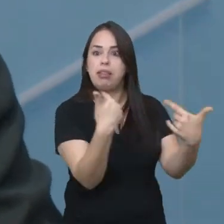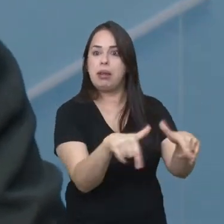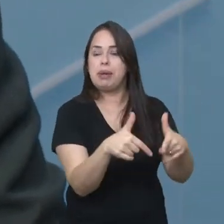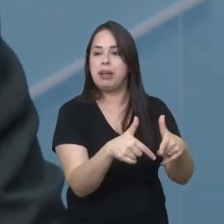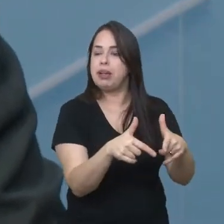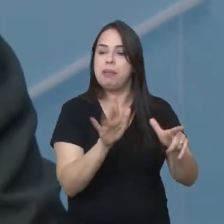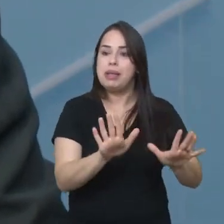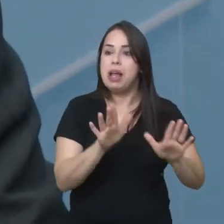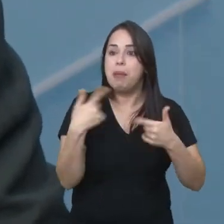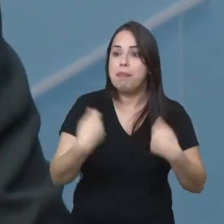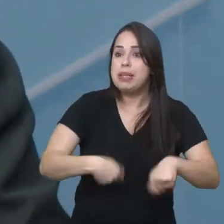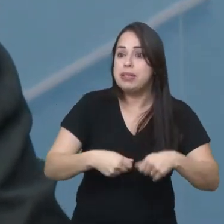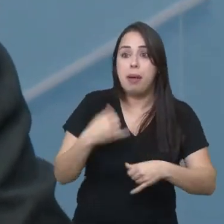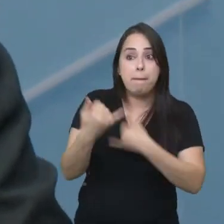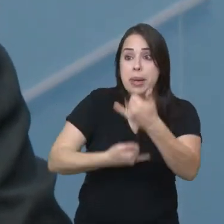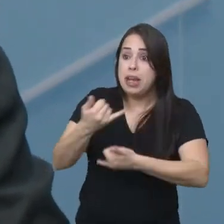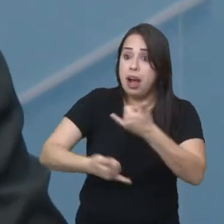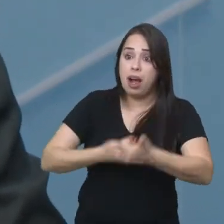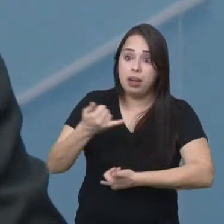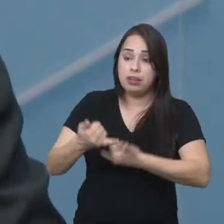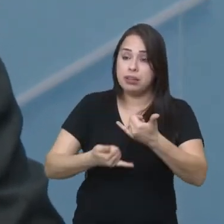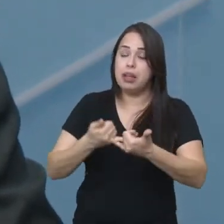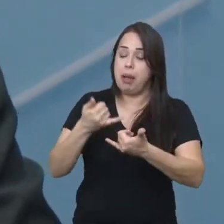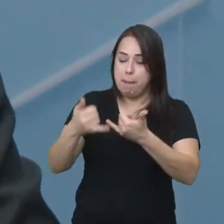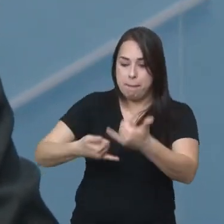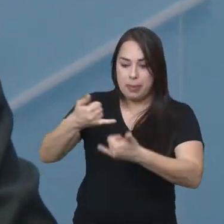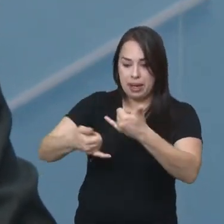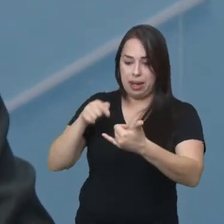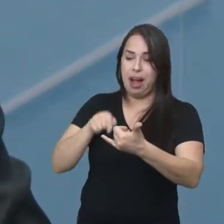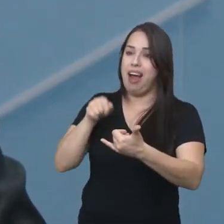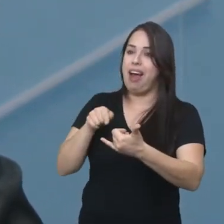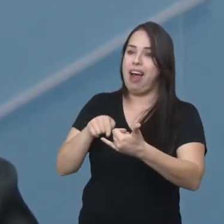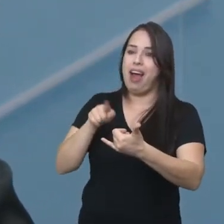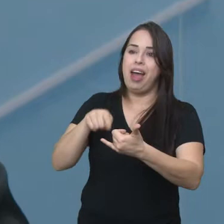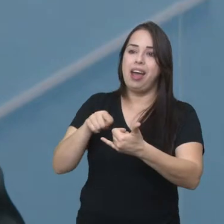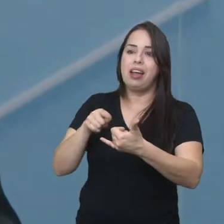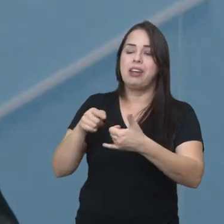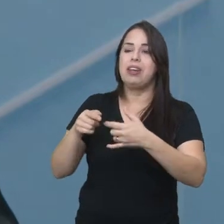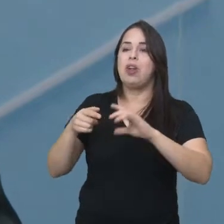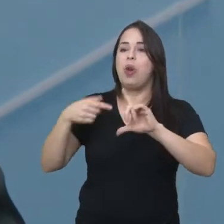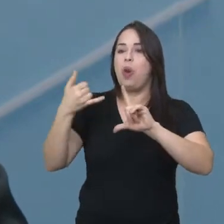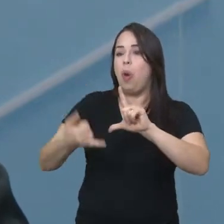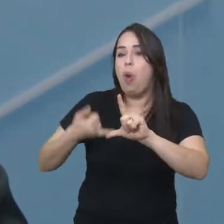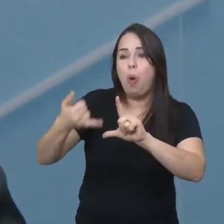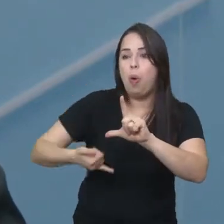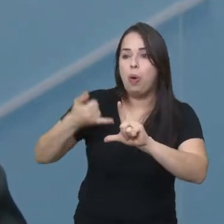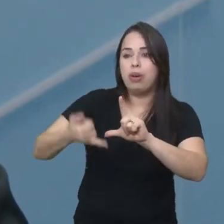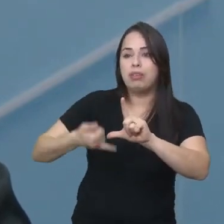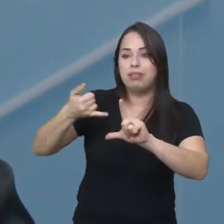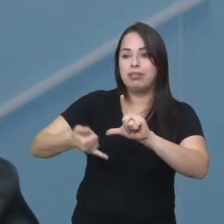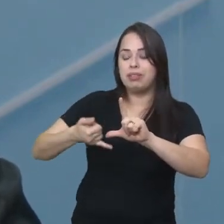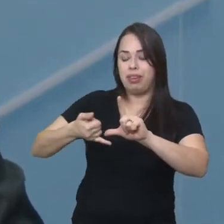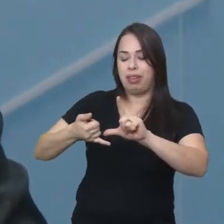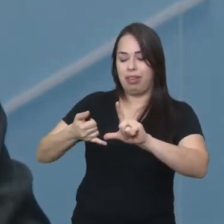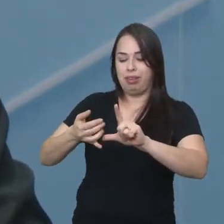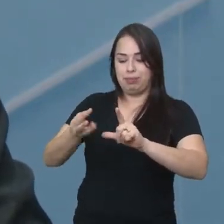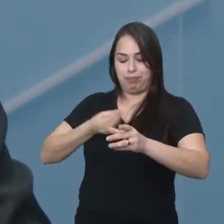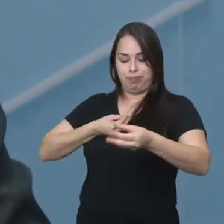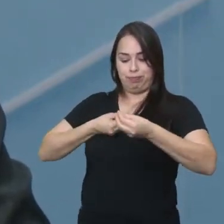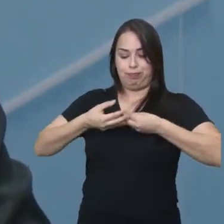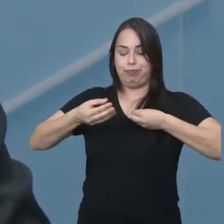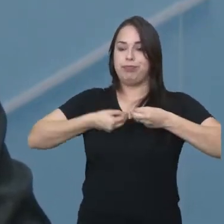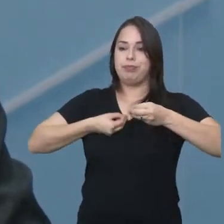deveriam brincar, né? E o brincar, ele é uma situação lúdica que ajuda a formar,